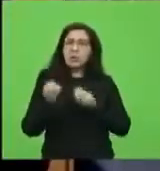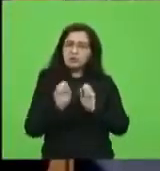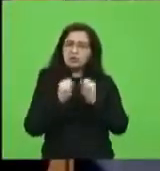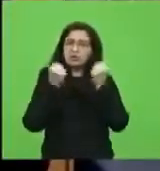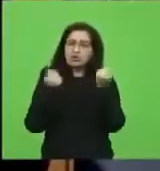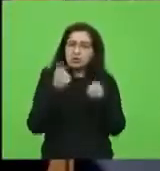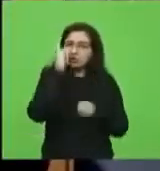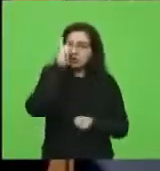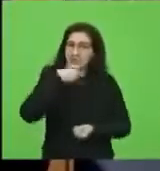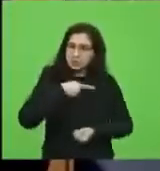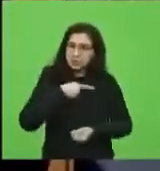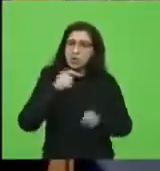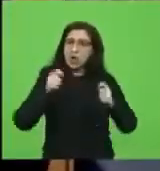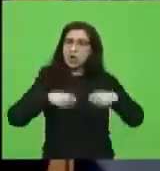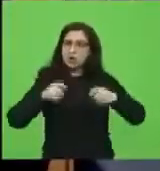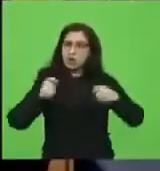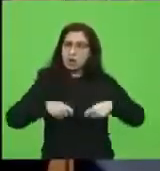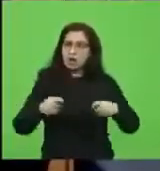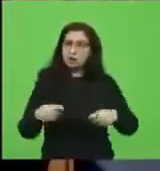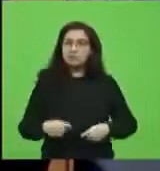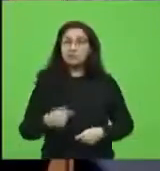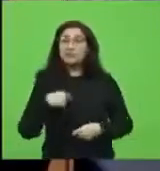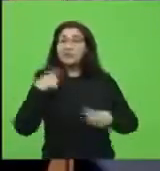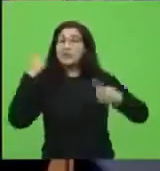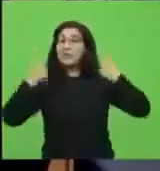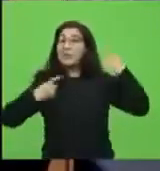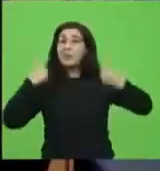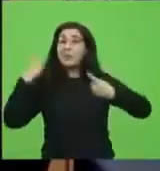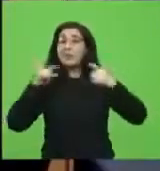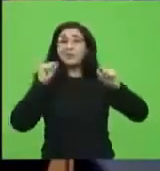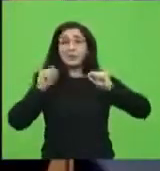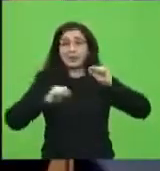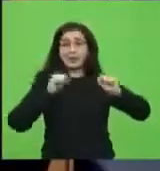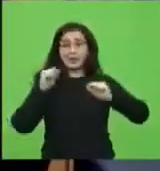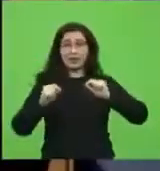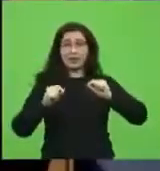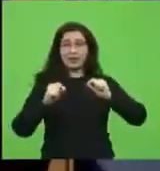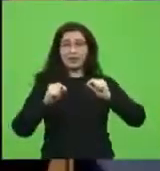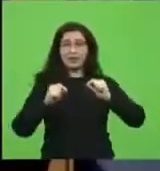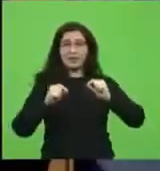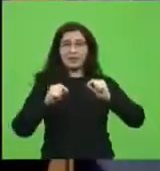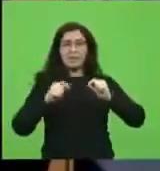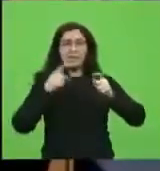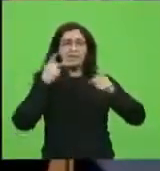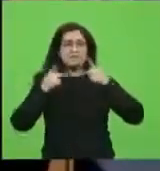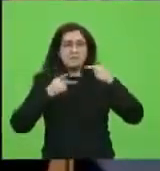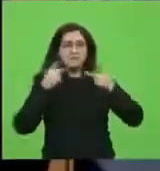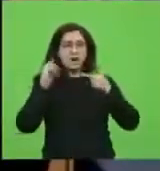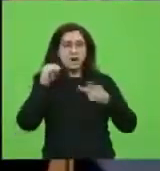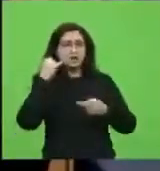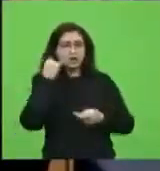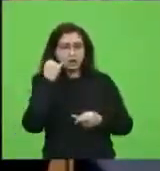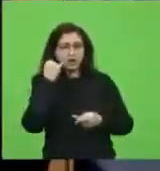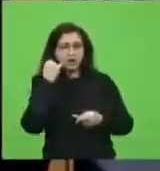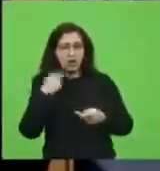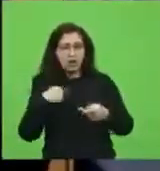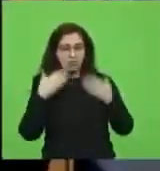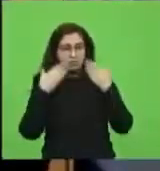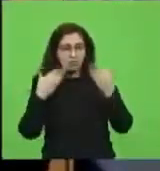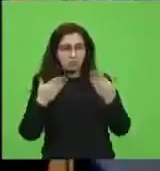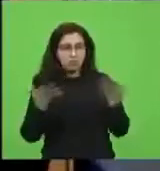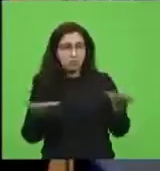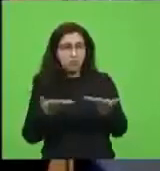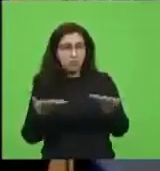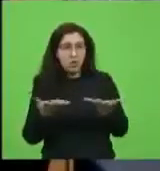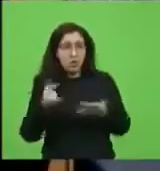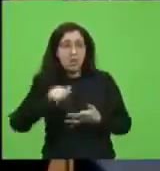pessoal. E eu fico muito preocupado com as falas aqui do deputado Jessé, com isso aqui que eu estou trazendo, com o